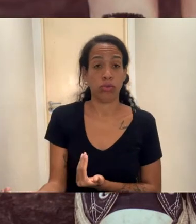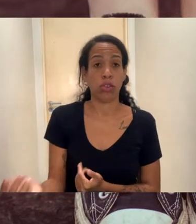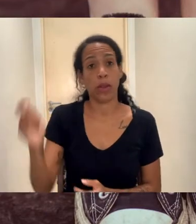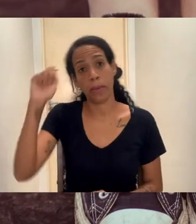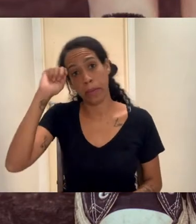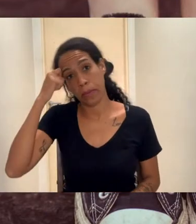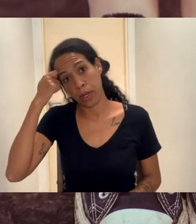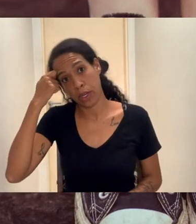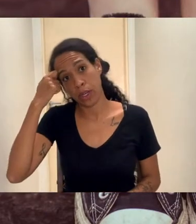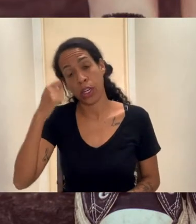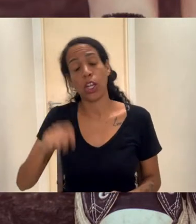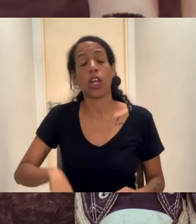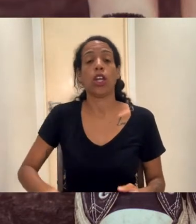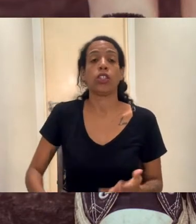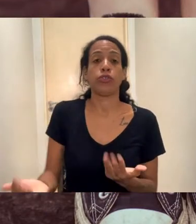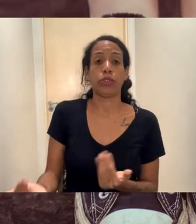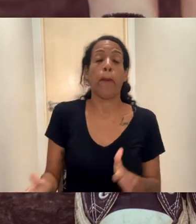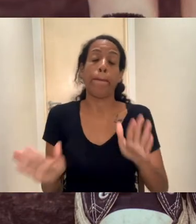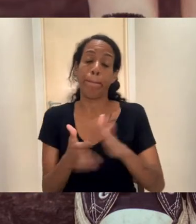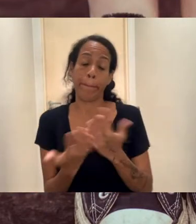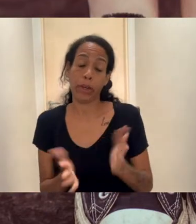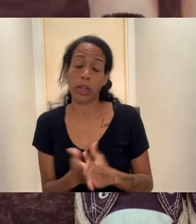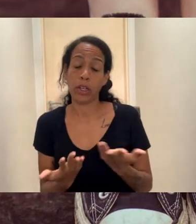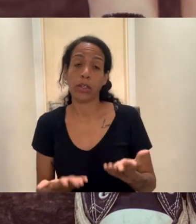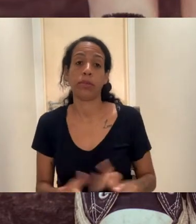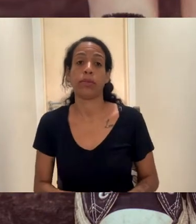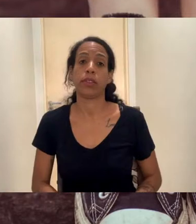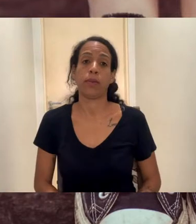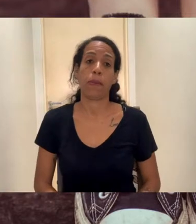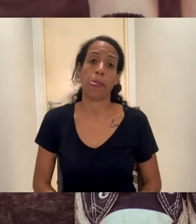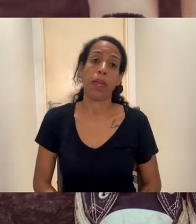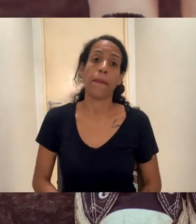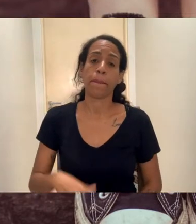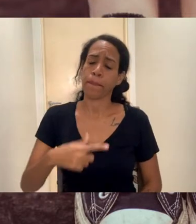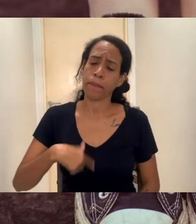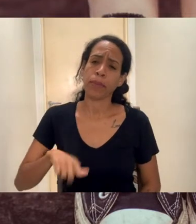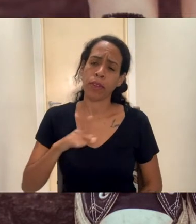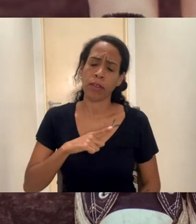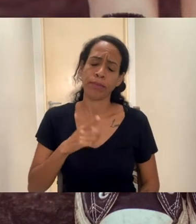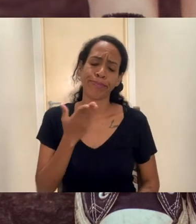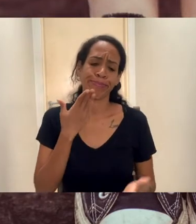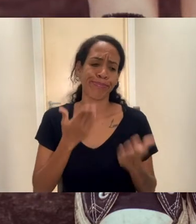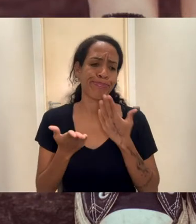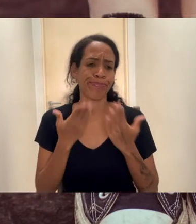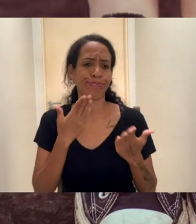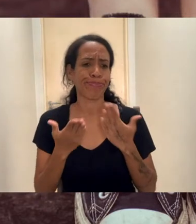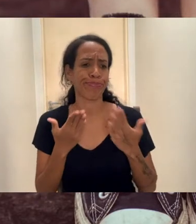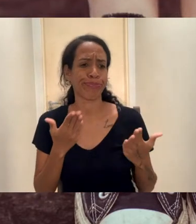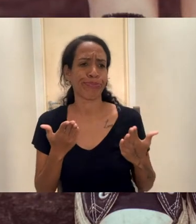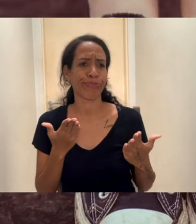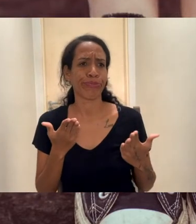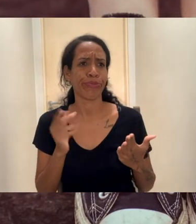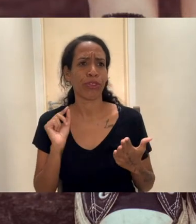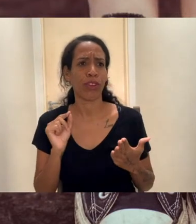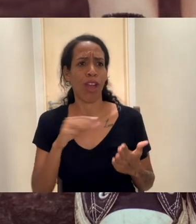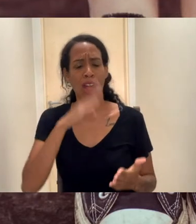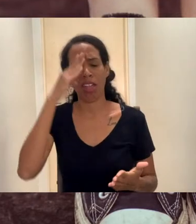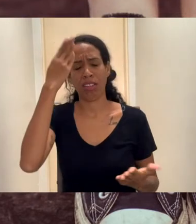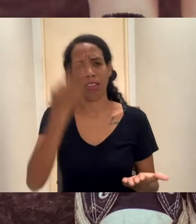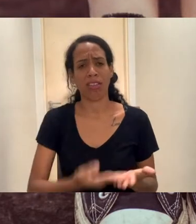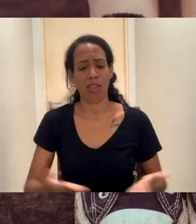a juventude pobre. Né, e a gente tem um discurso que, inclusive, ainda hoje